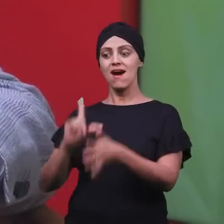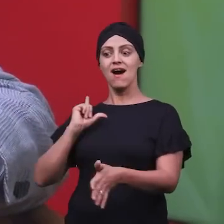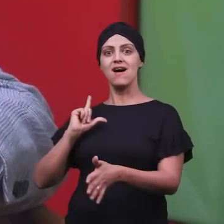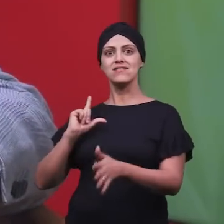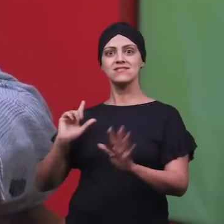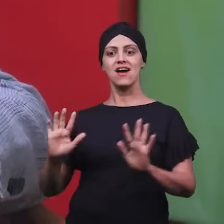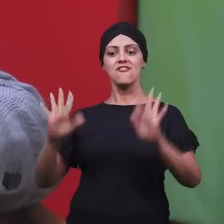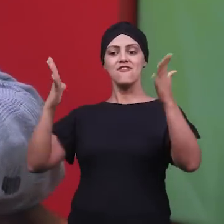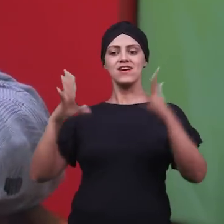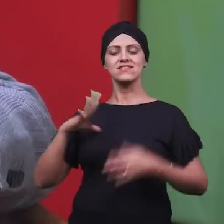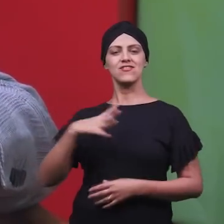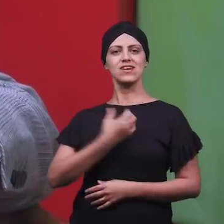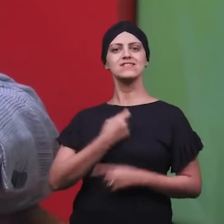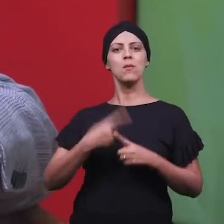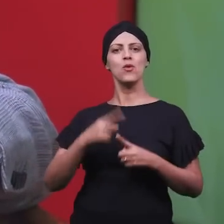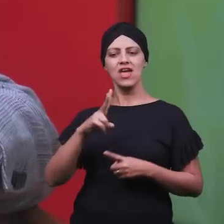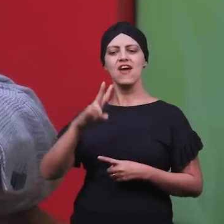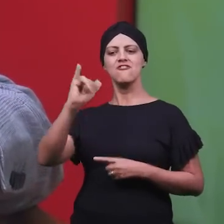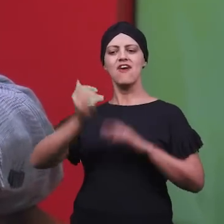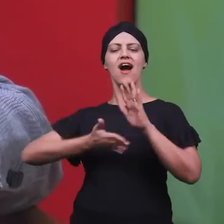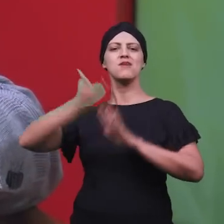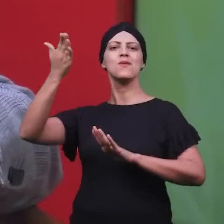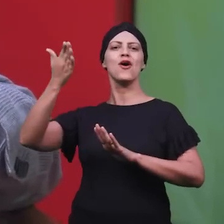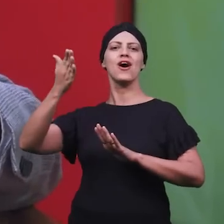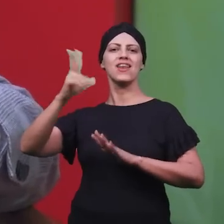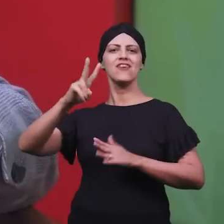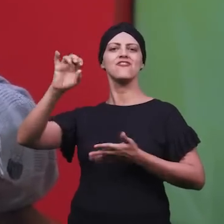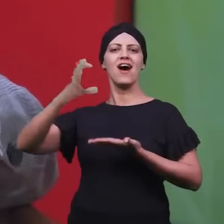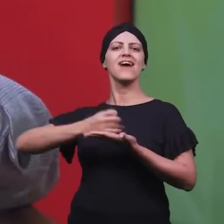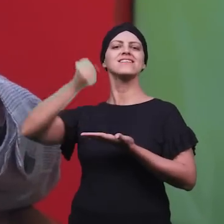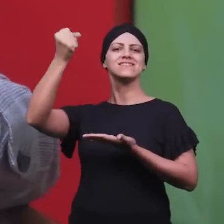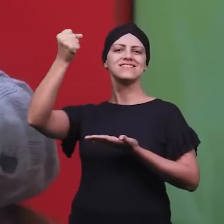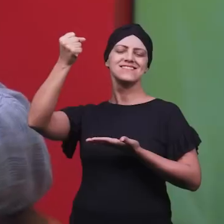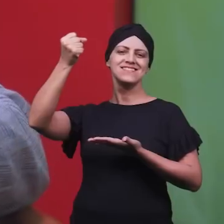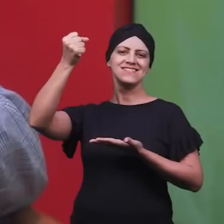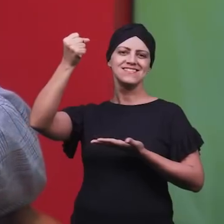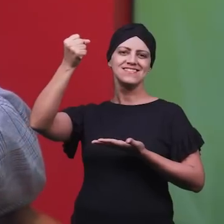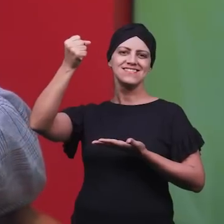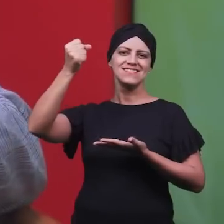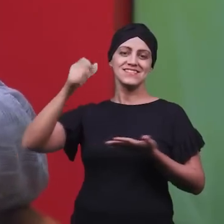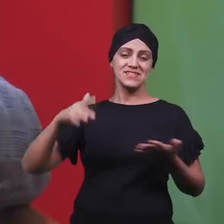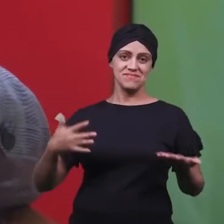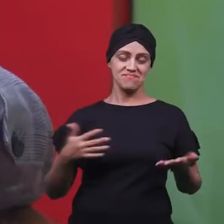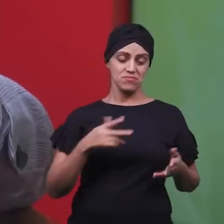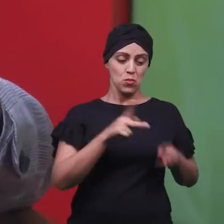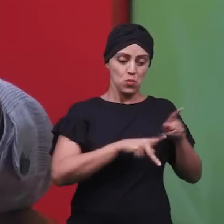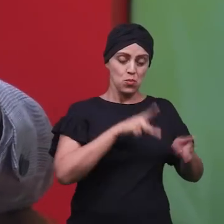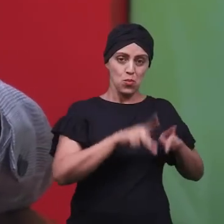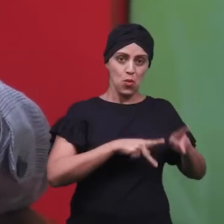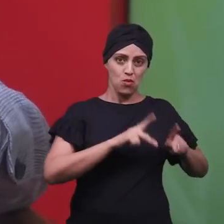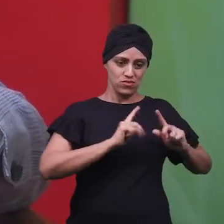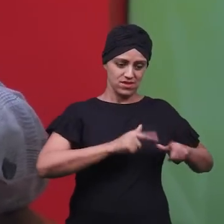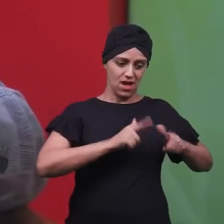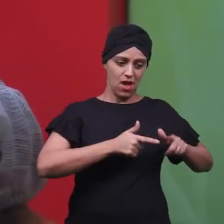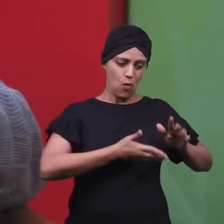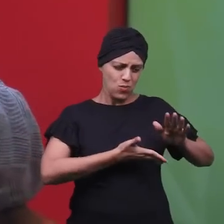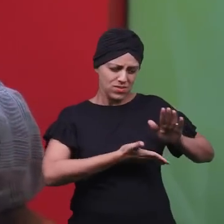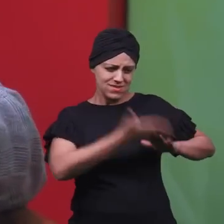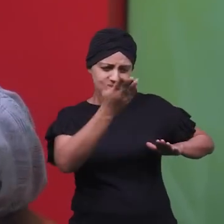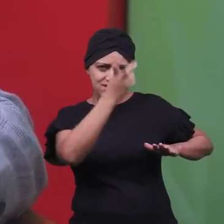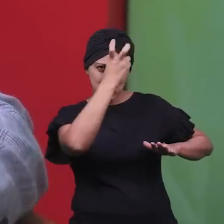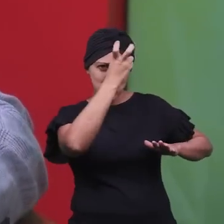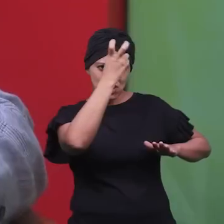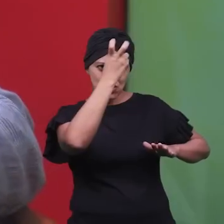salvação. Porque ela vai sair. Glória a Deus. Ela vai embora, vai ser arrebatada. Então, na saída de Israel do Egito, uma